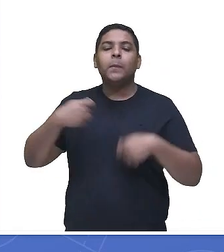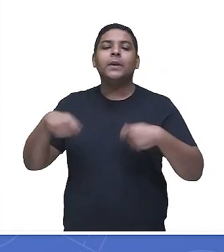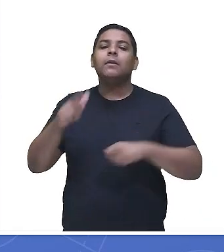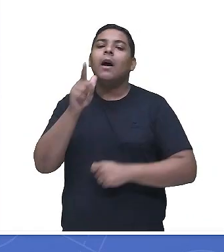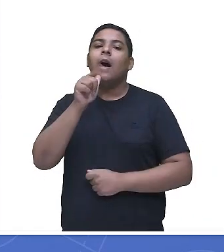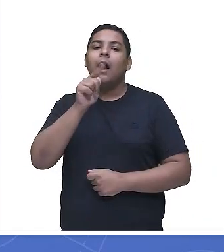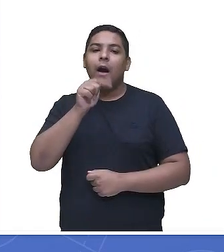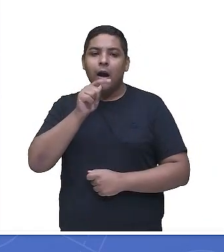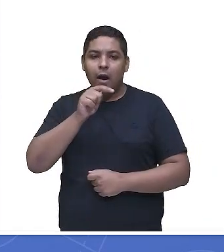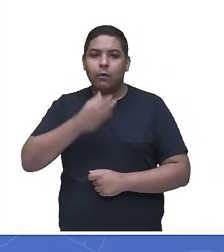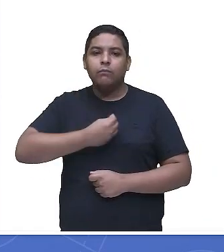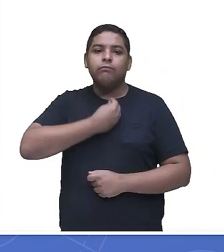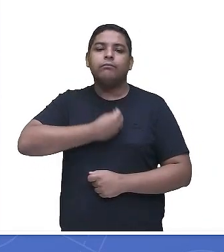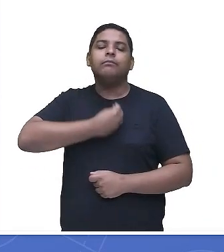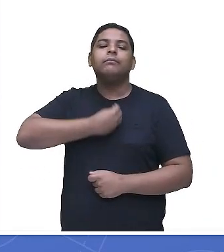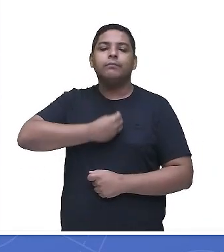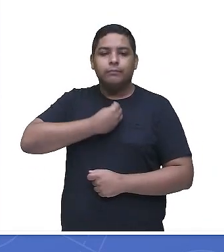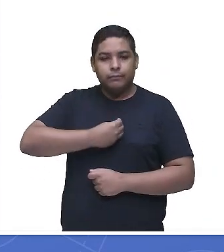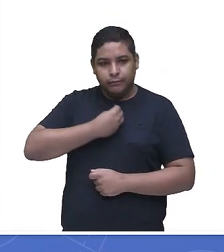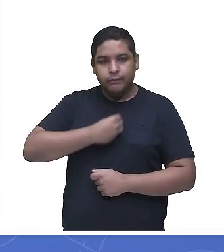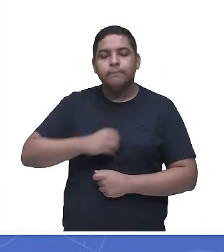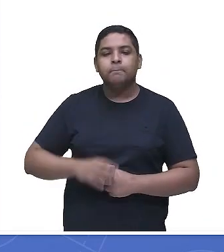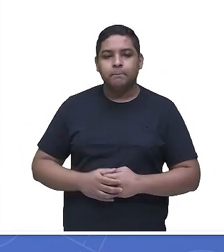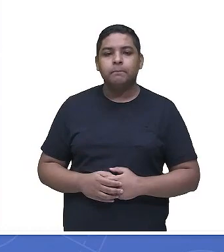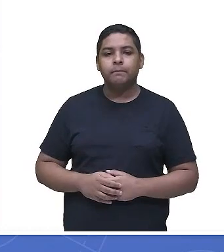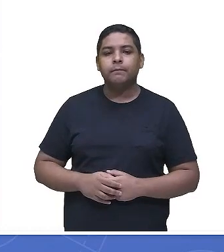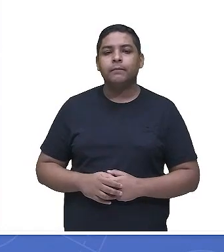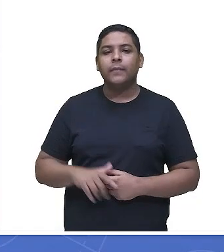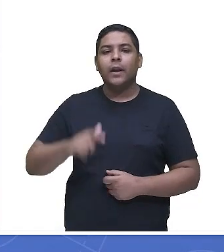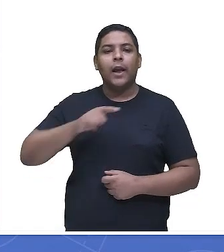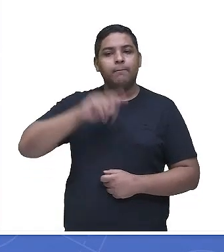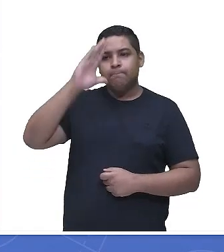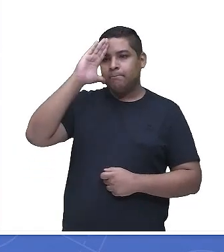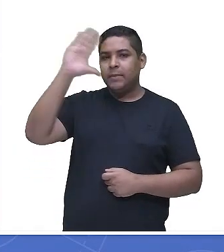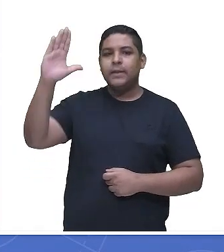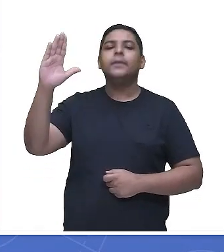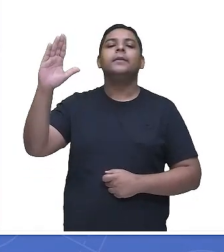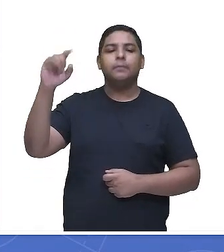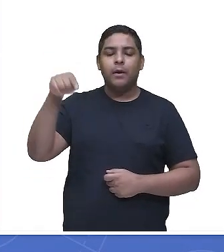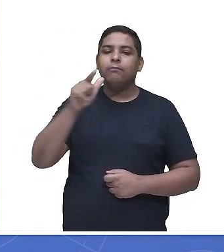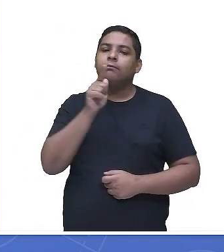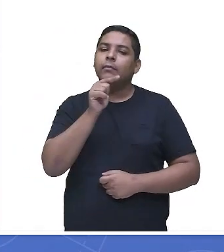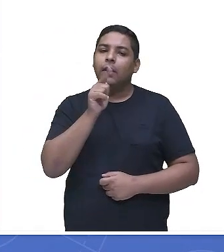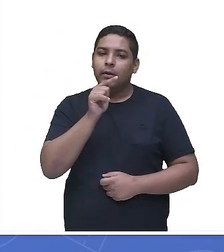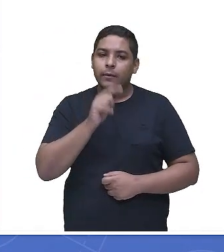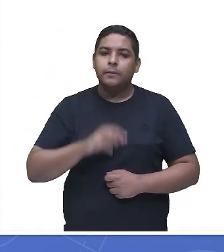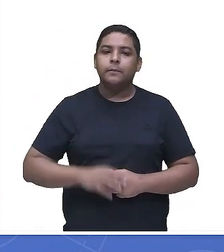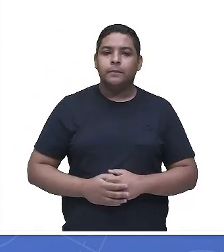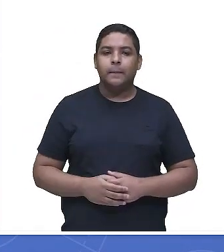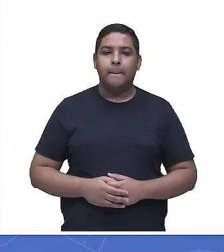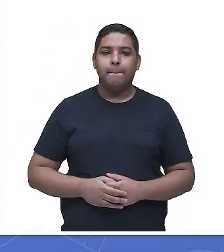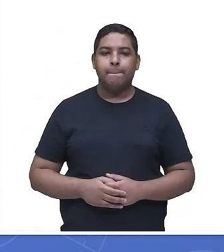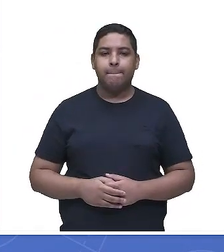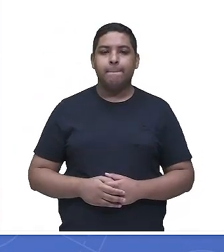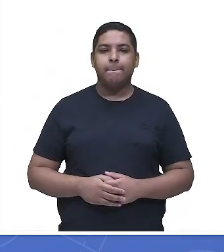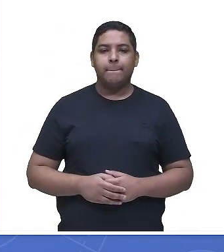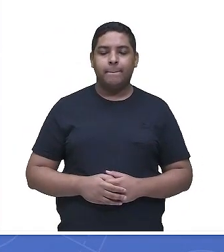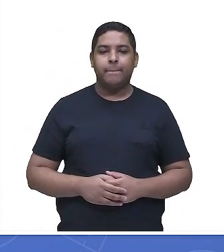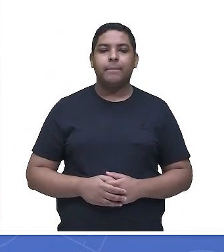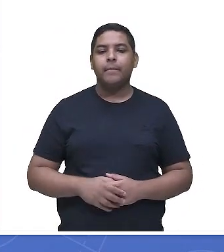Então, aí um elemento fundamental nos seres vivos é a água, ok? Muito bem, vamos ver